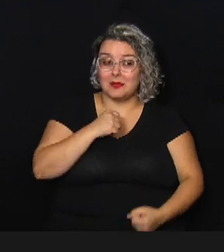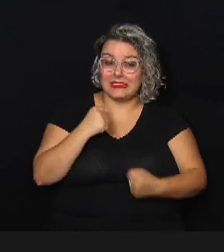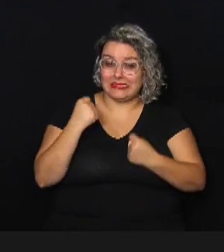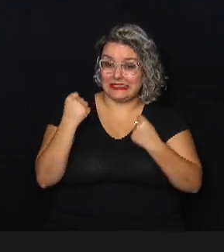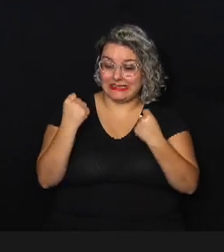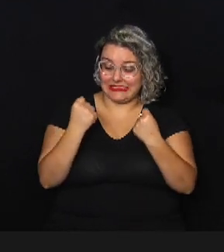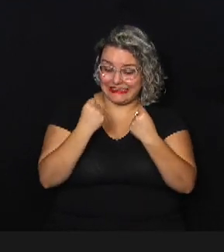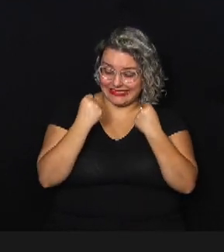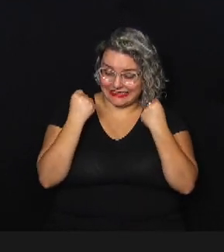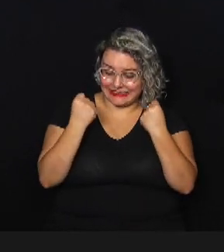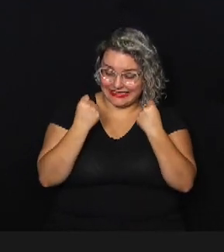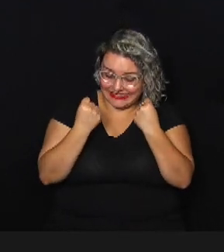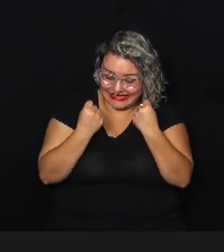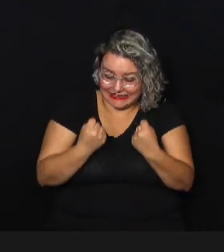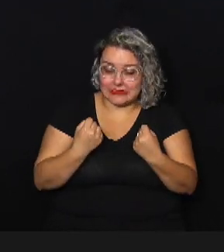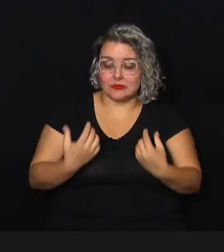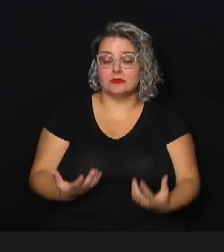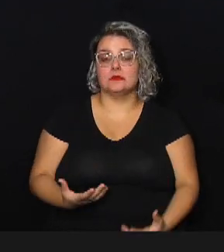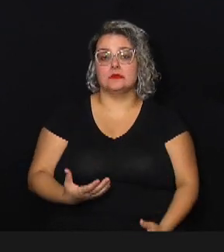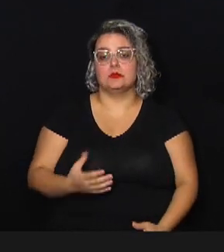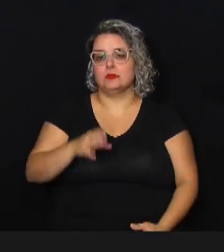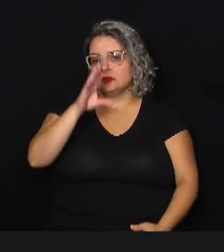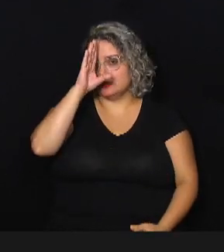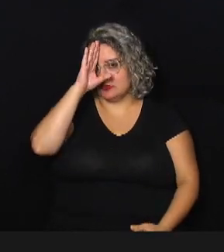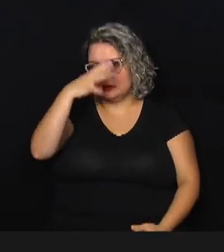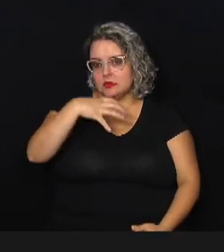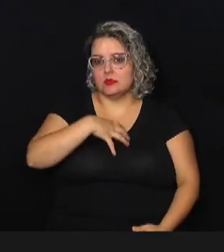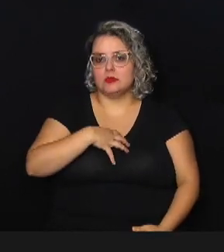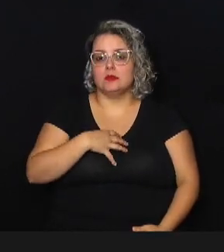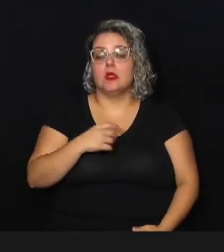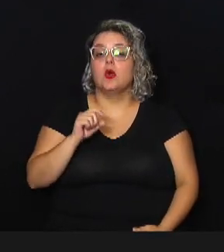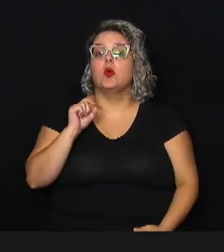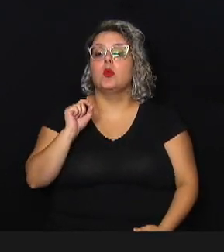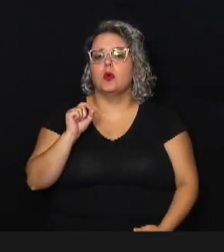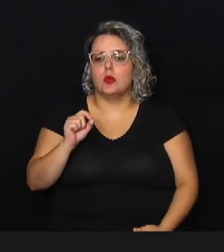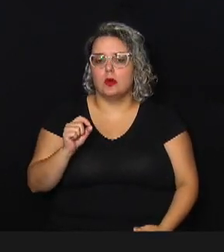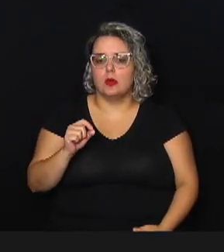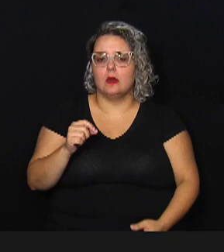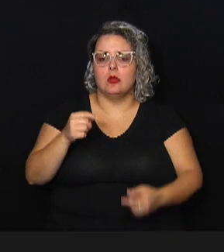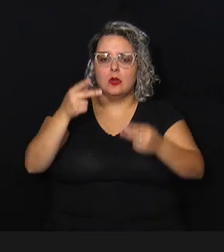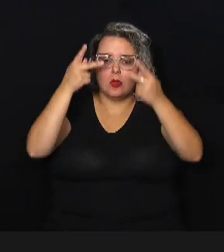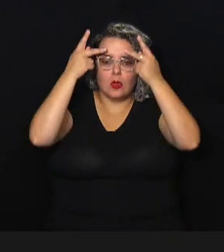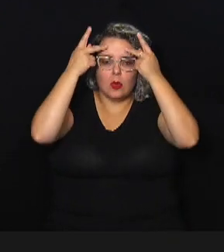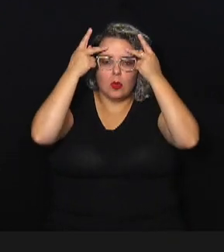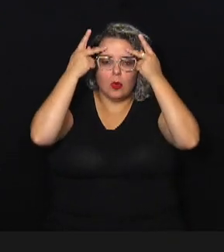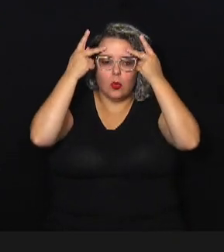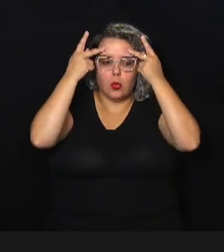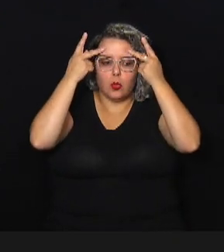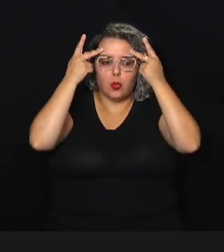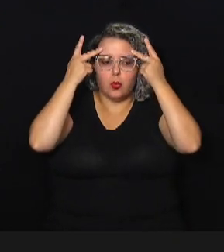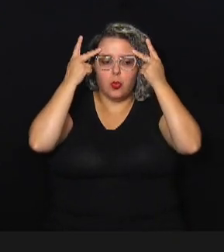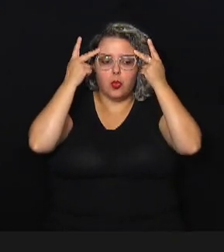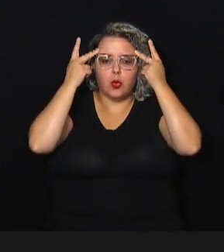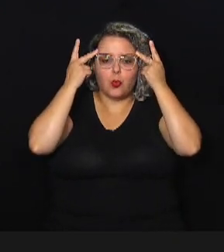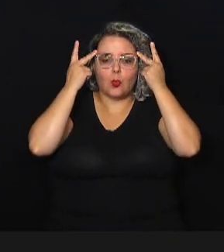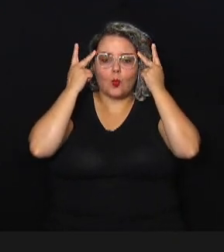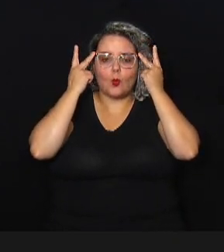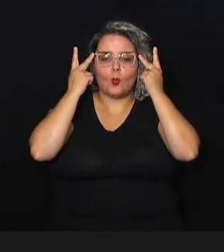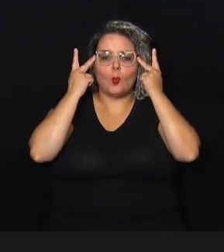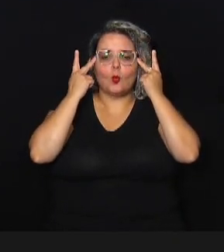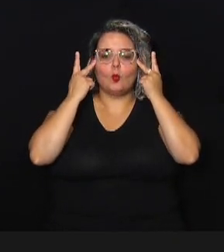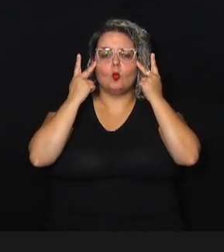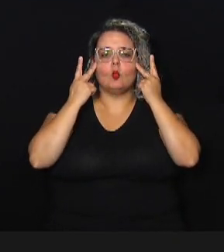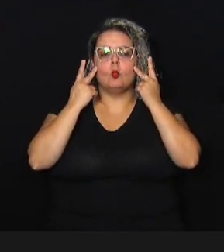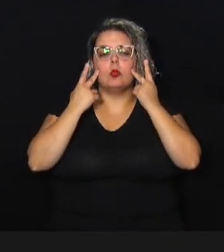os principais sintomas da leucemia são palidez cutânea, referente à anemia, então o paciente começa a ter um